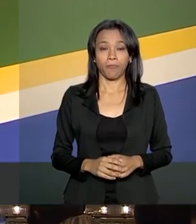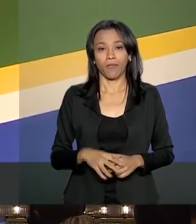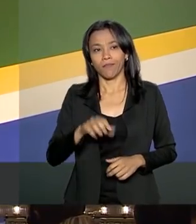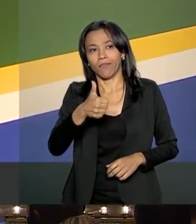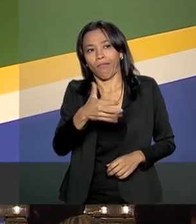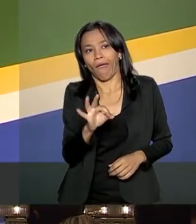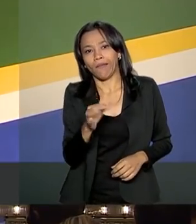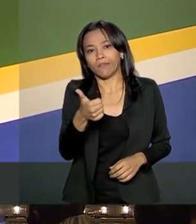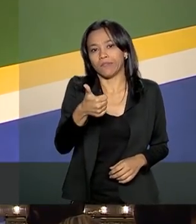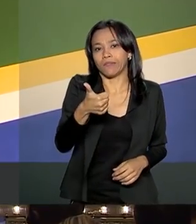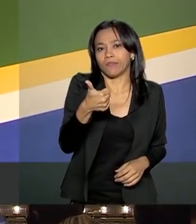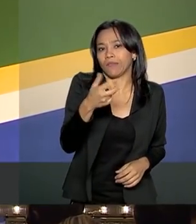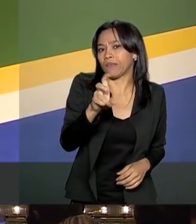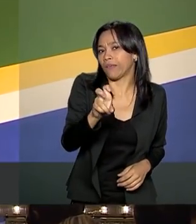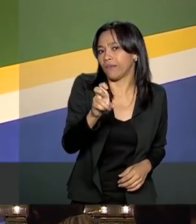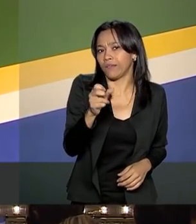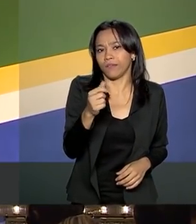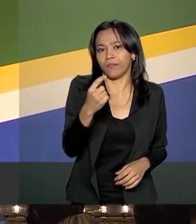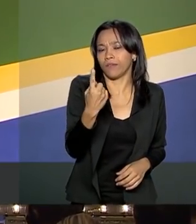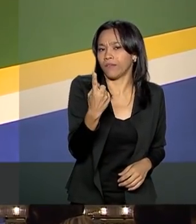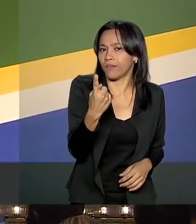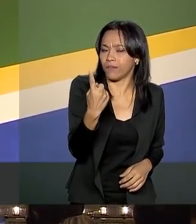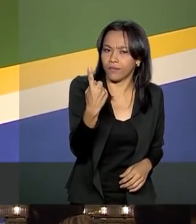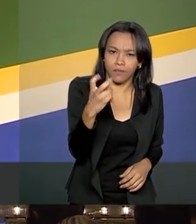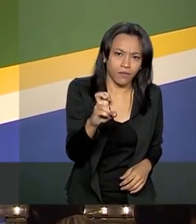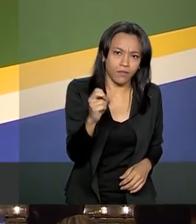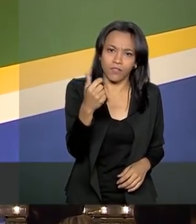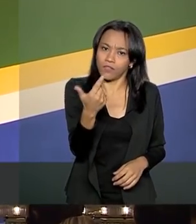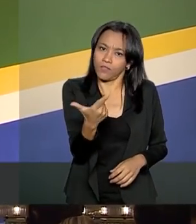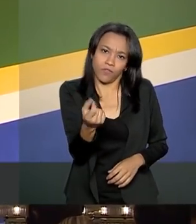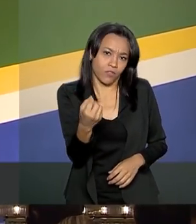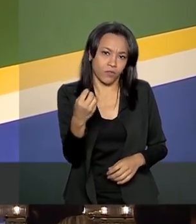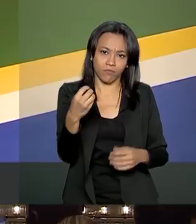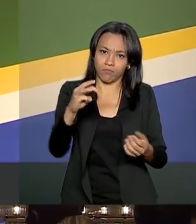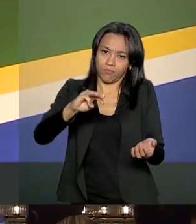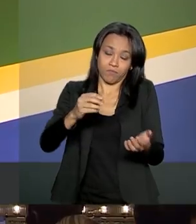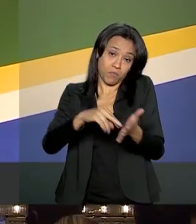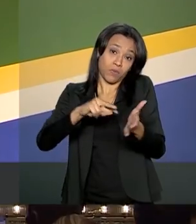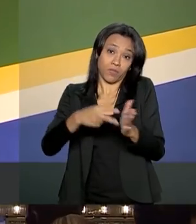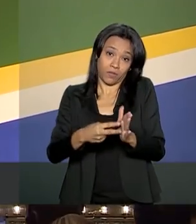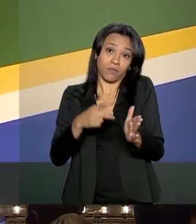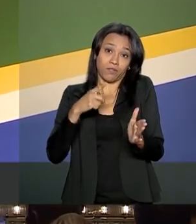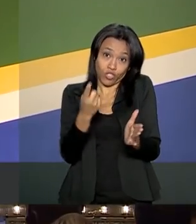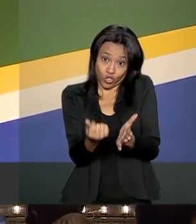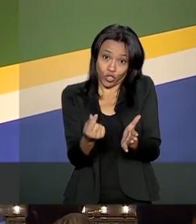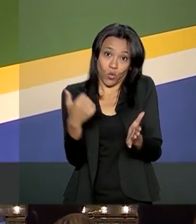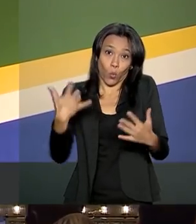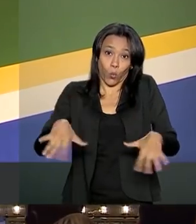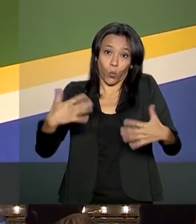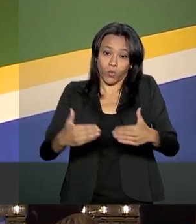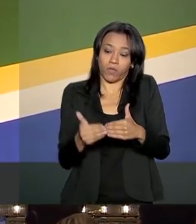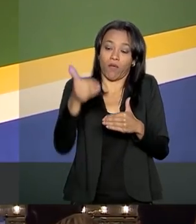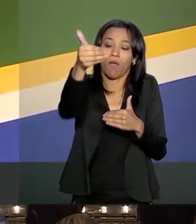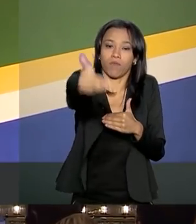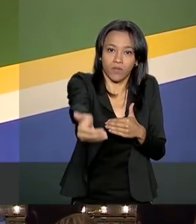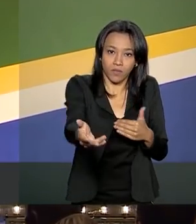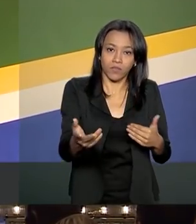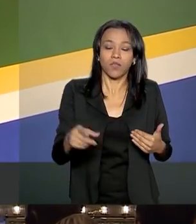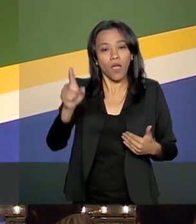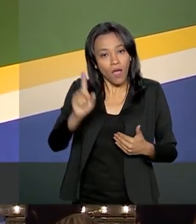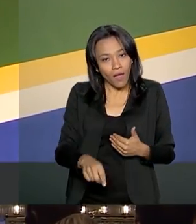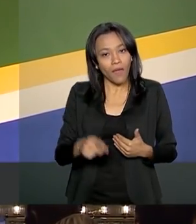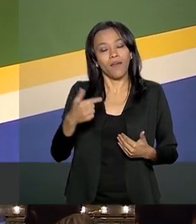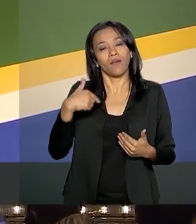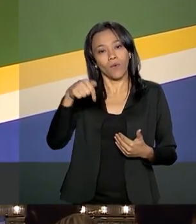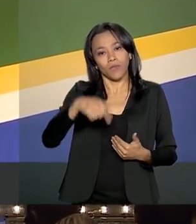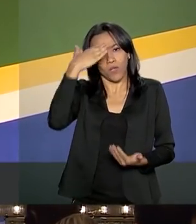10, 15, 20 ou 30% desse US$ 1 trilhão esteja à nossa frente? É com essas parcerias, com esse casamento